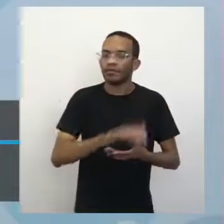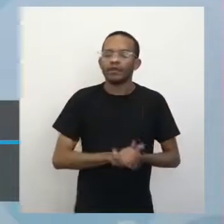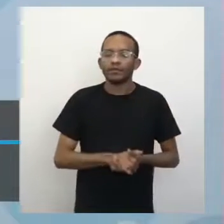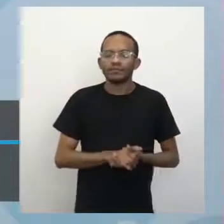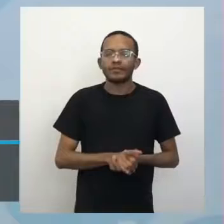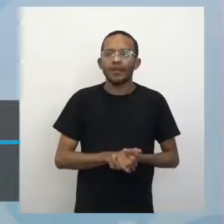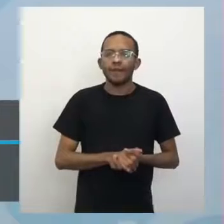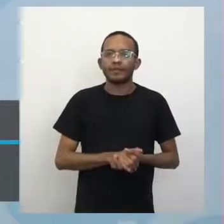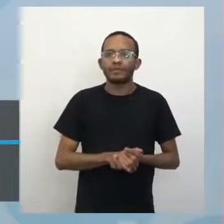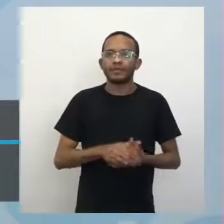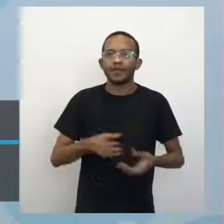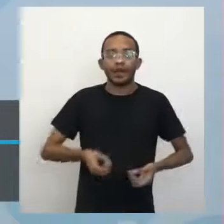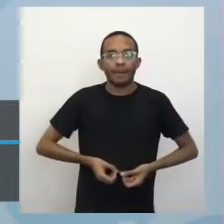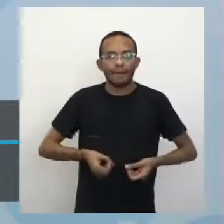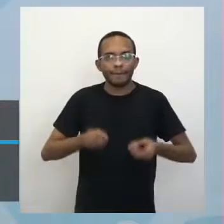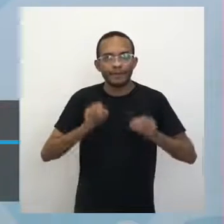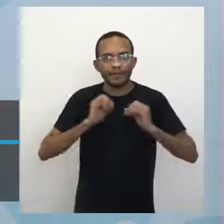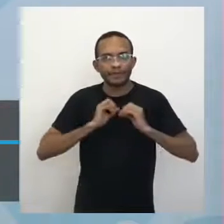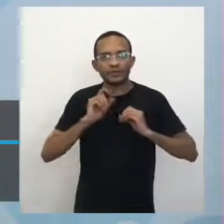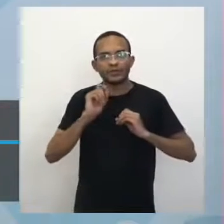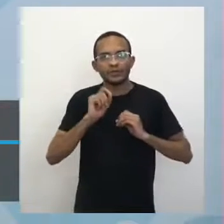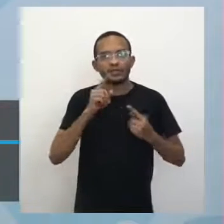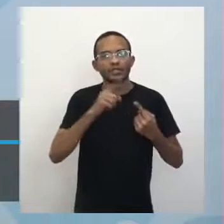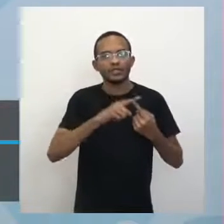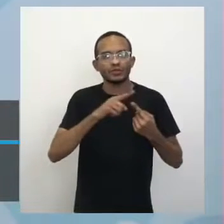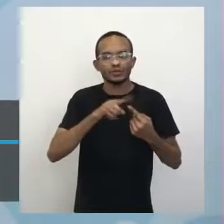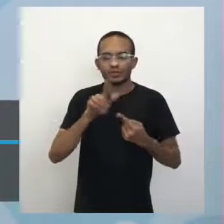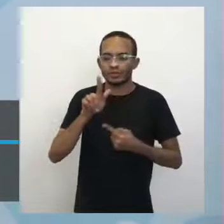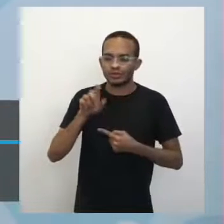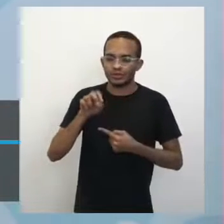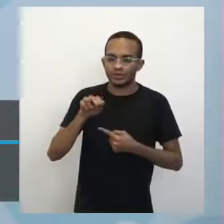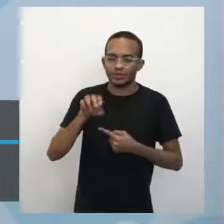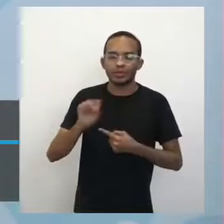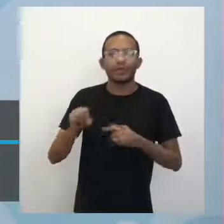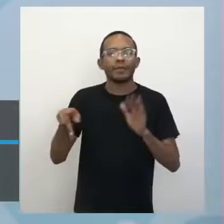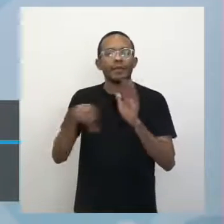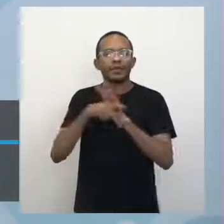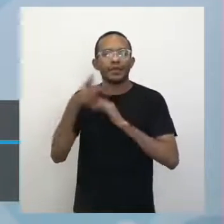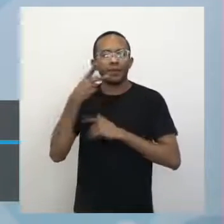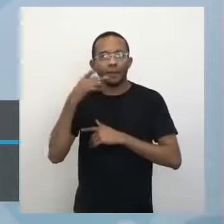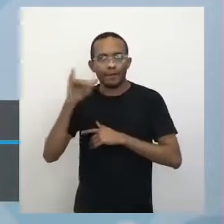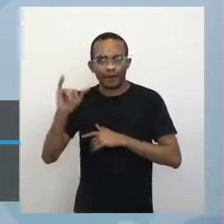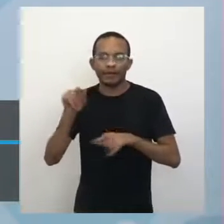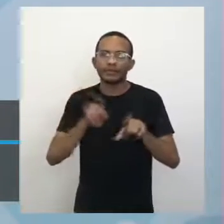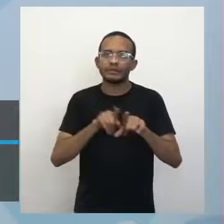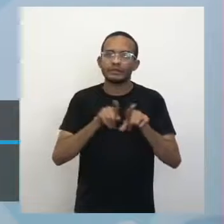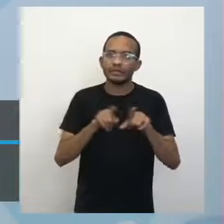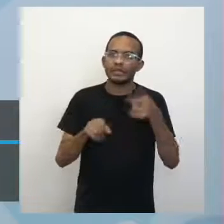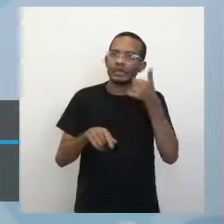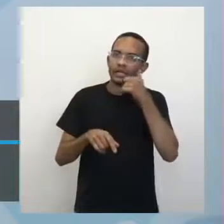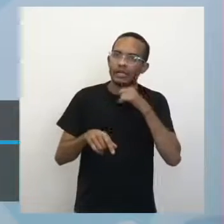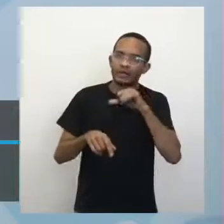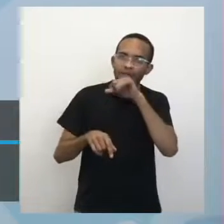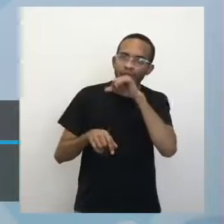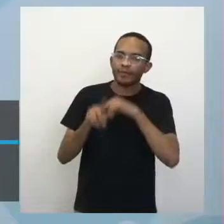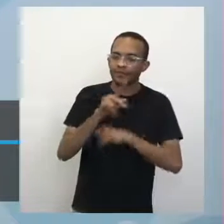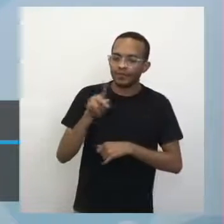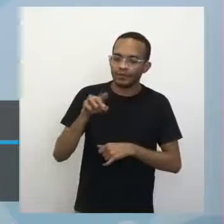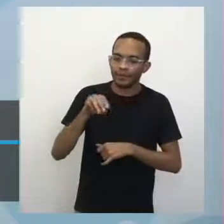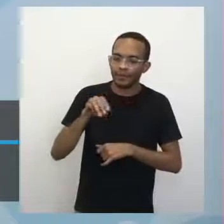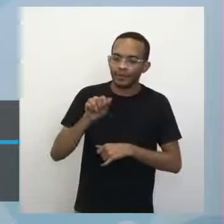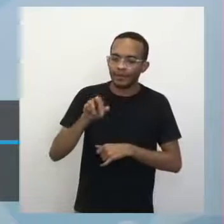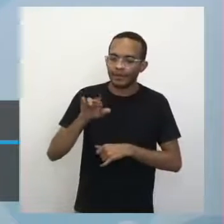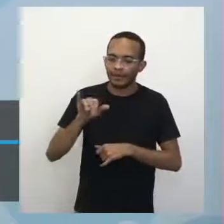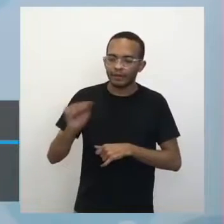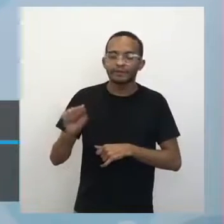Gametas são os genes herdados do pai, é a professora Maria Rosa que colocou, deve ter colocado